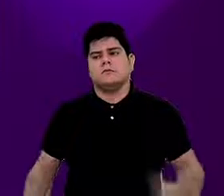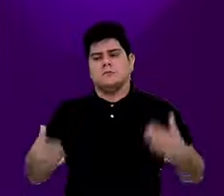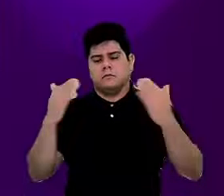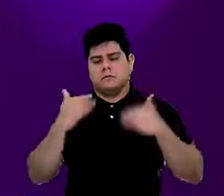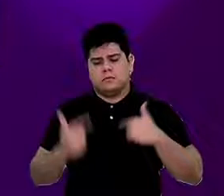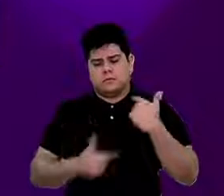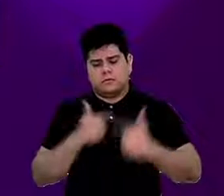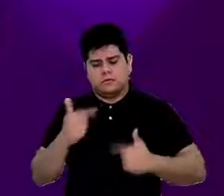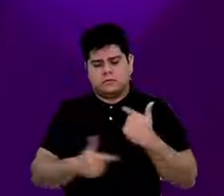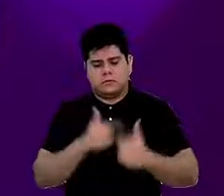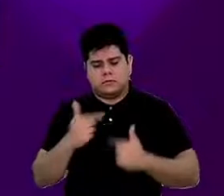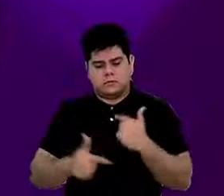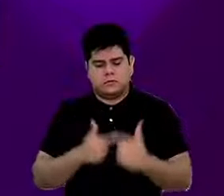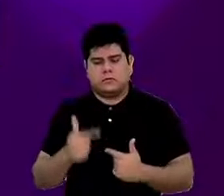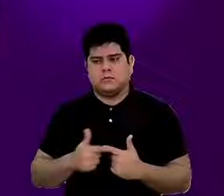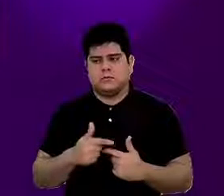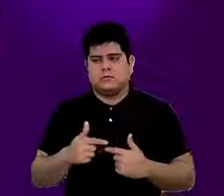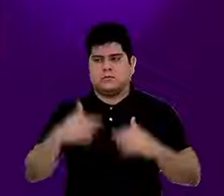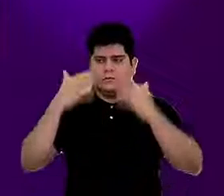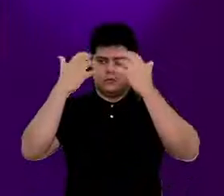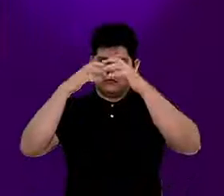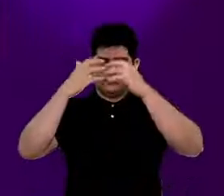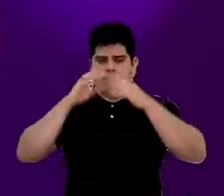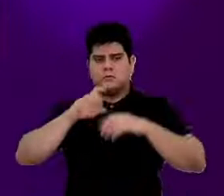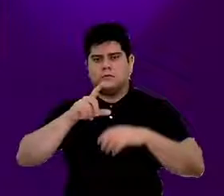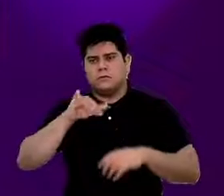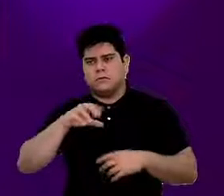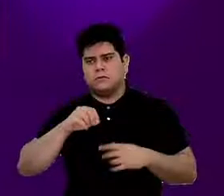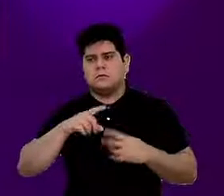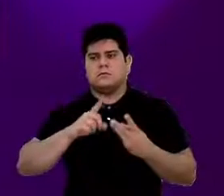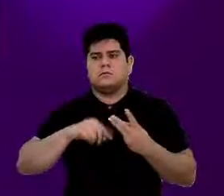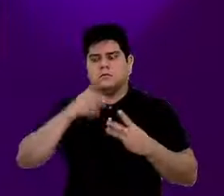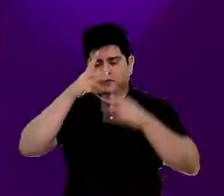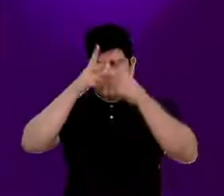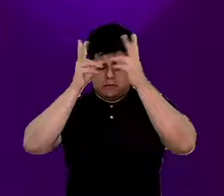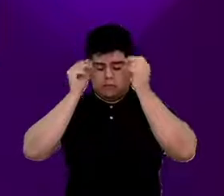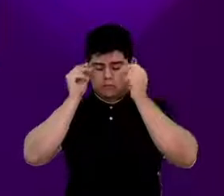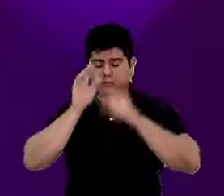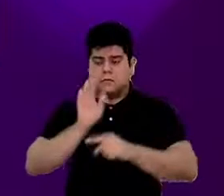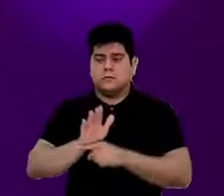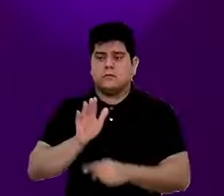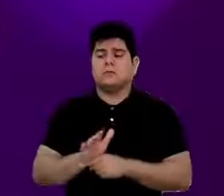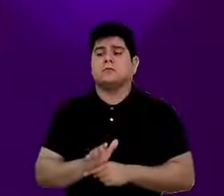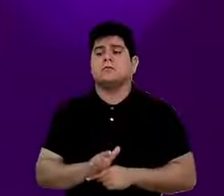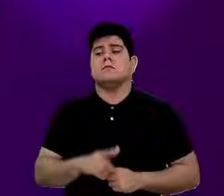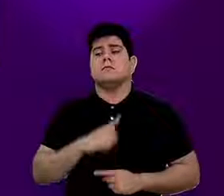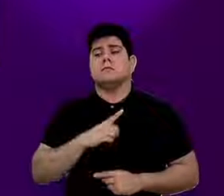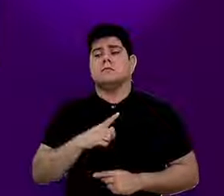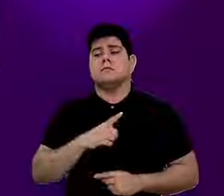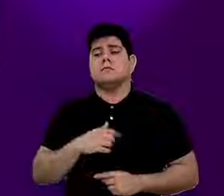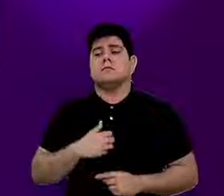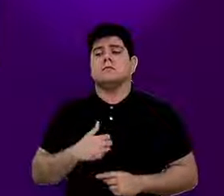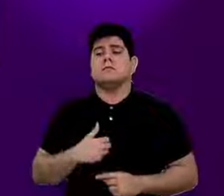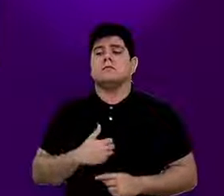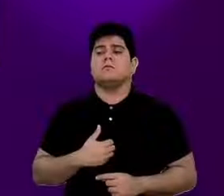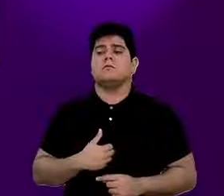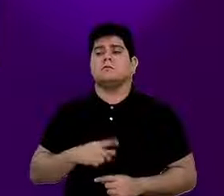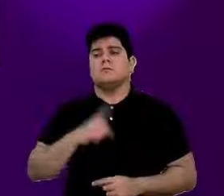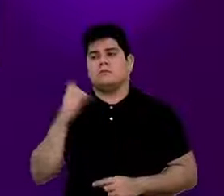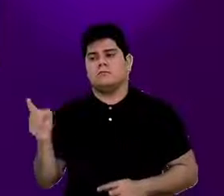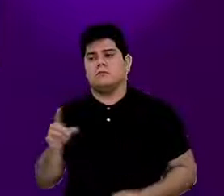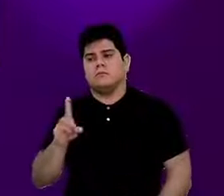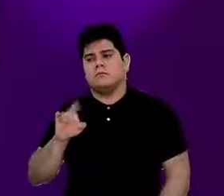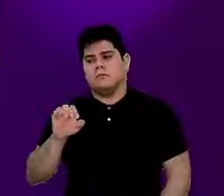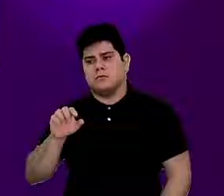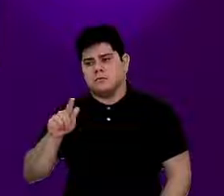quando tem neurologista, clínico, enfermeira, auxiliares. Em cima, ao meu lado, está ali o doutor Diogo, que estava